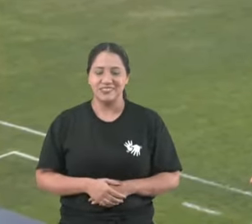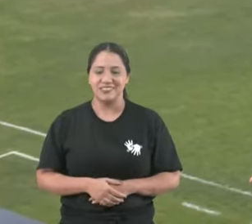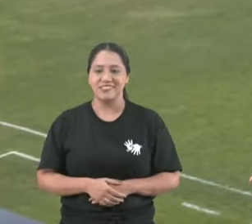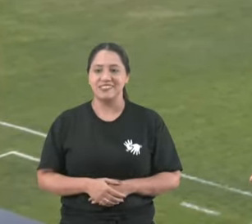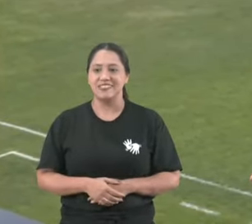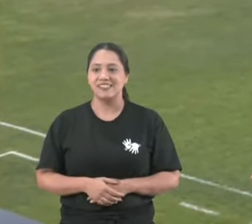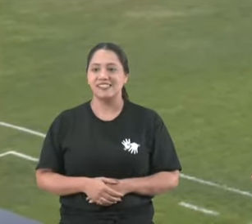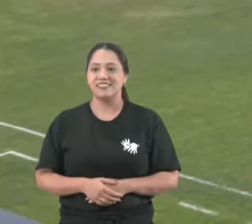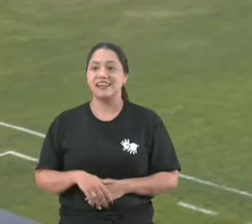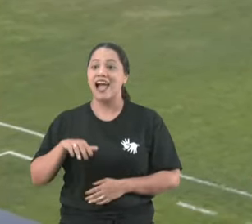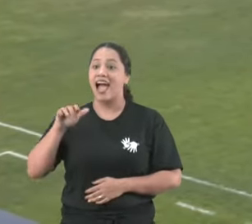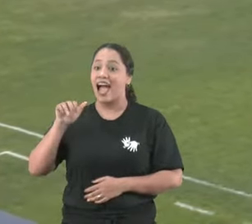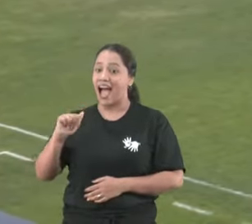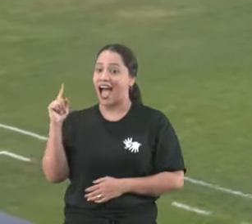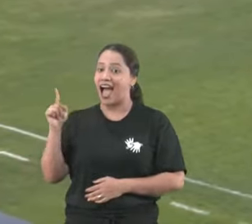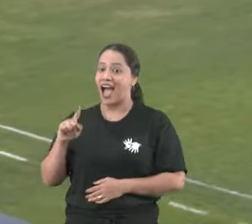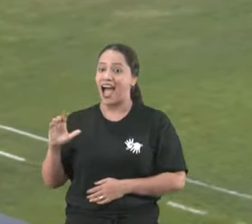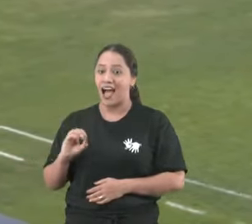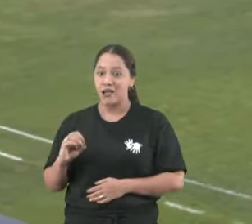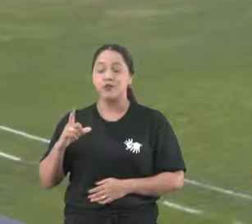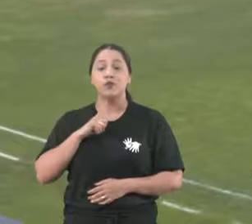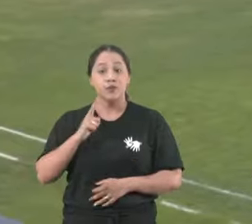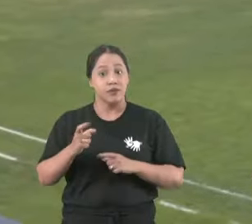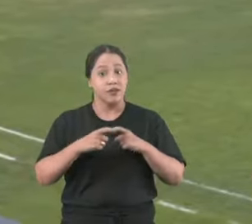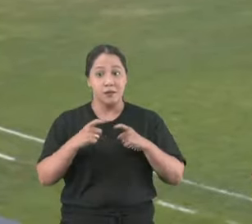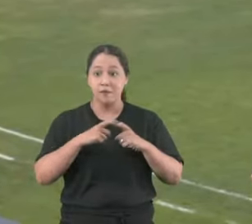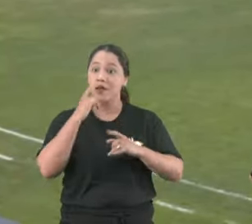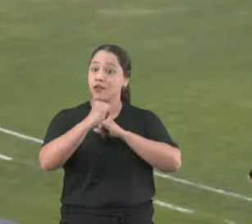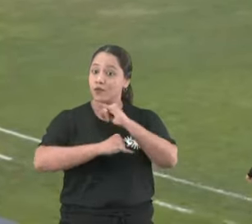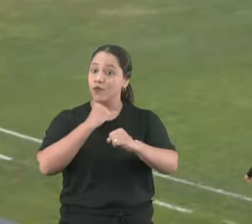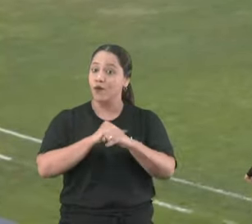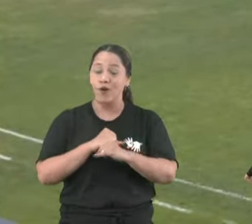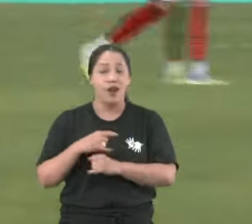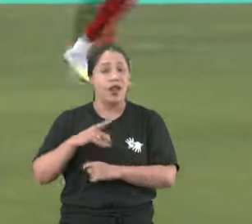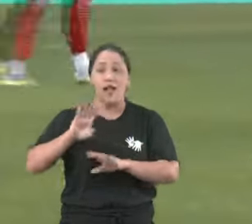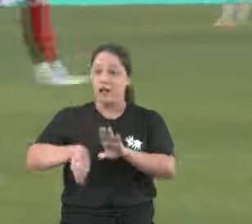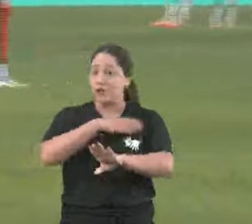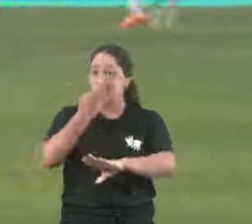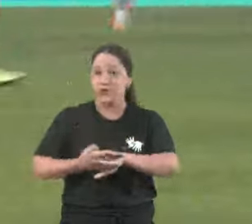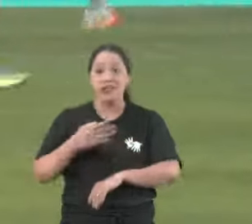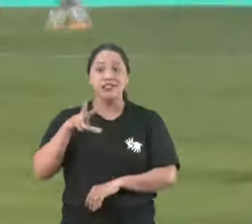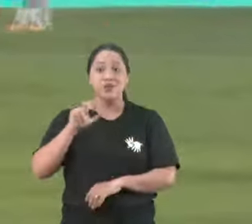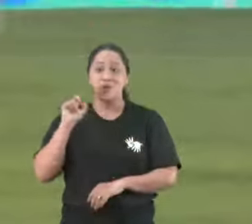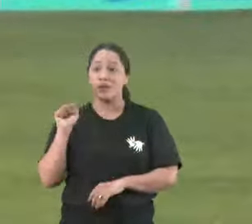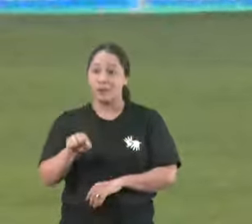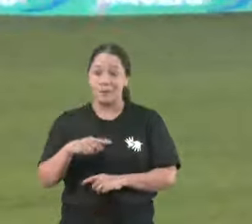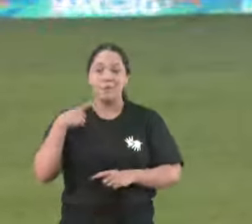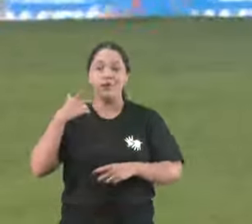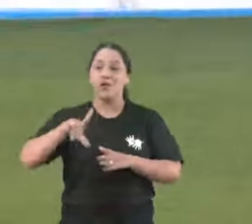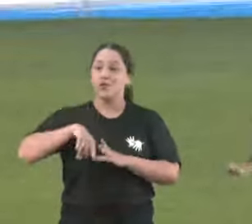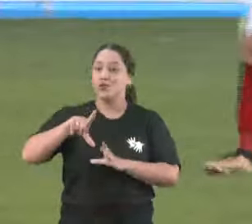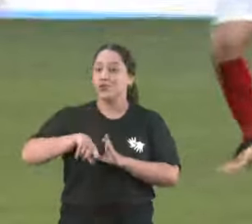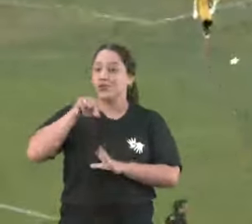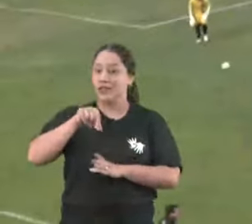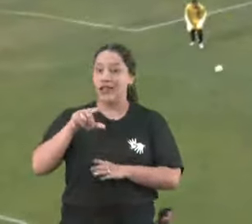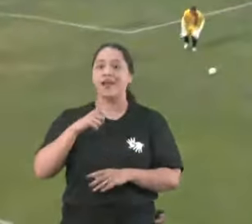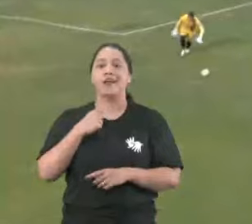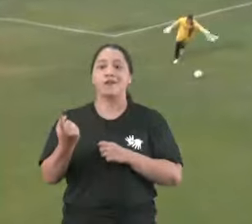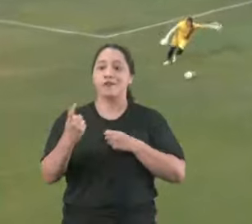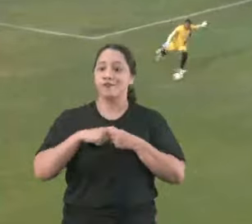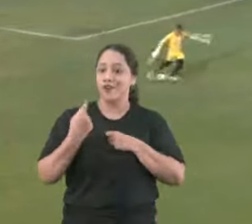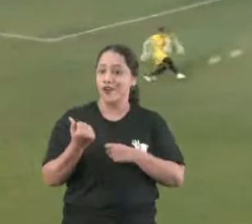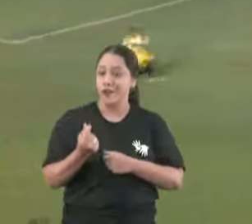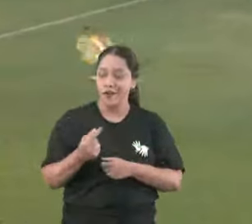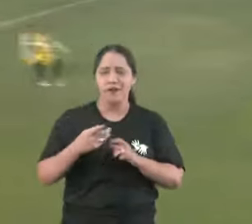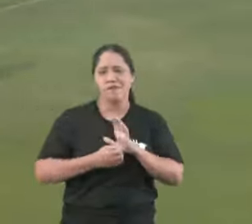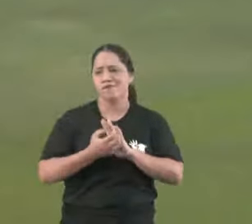Com o Aso, você tem médico online 24 horas, sorteio de 50 mil todo mês, descontos e cashback em milhares de